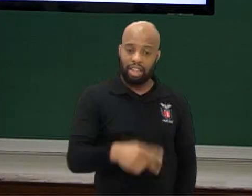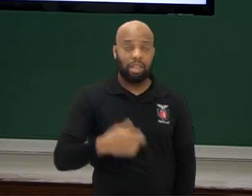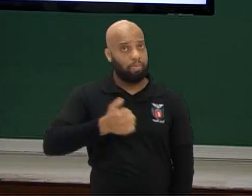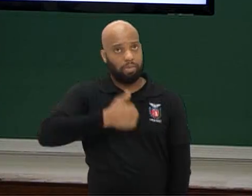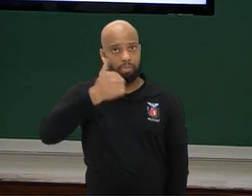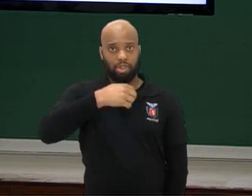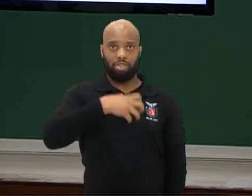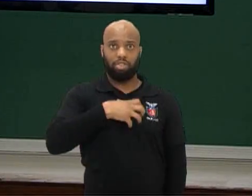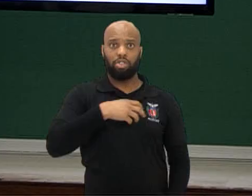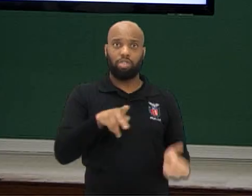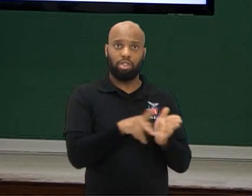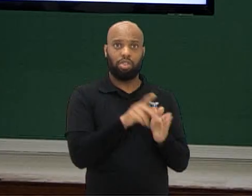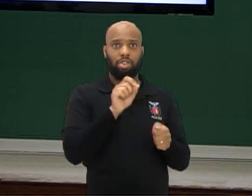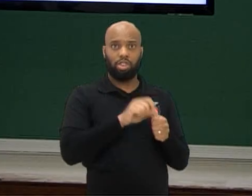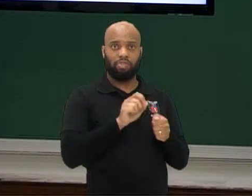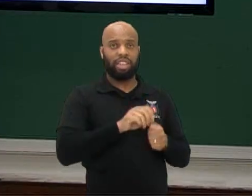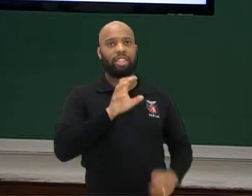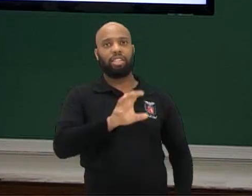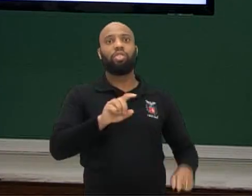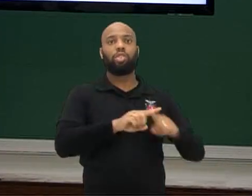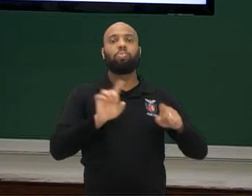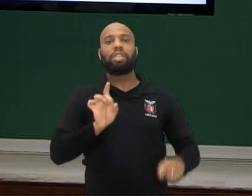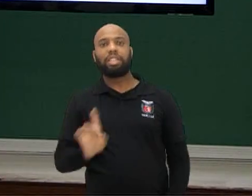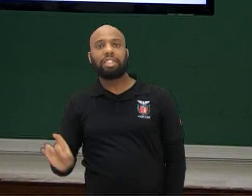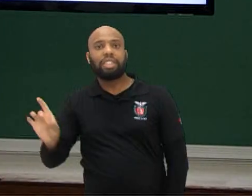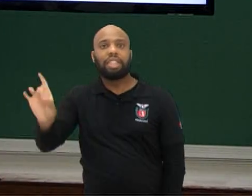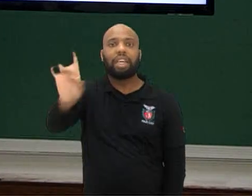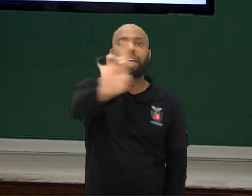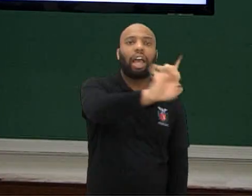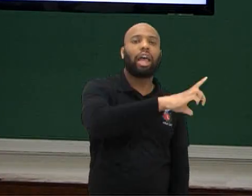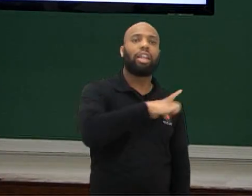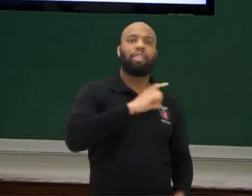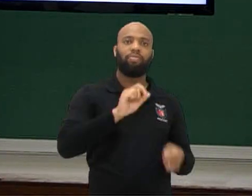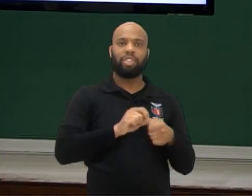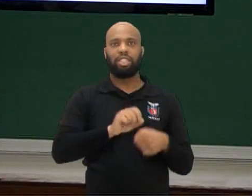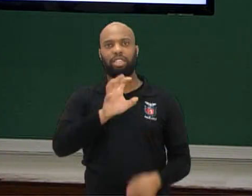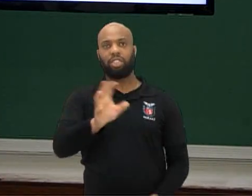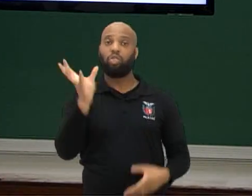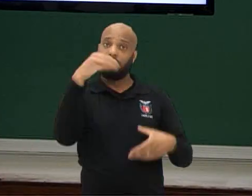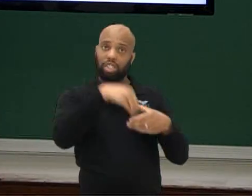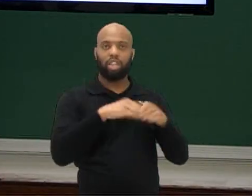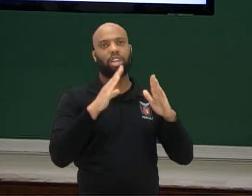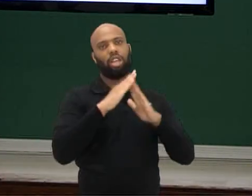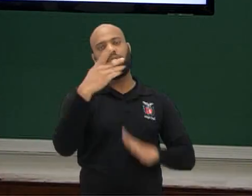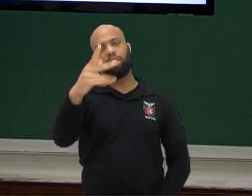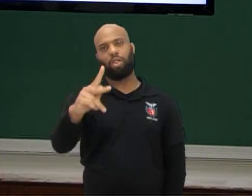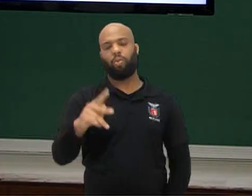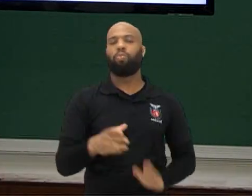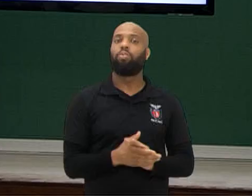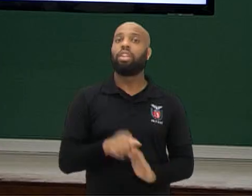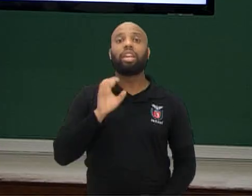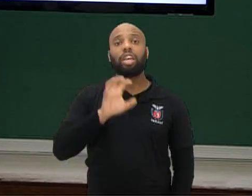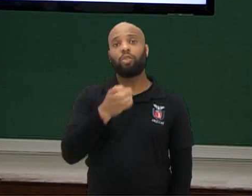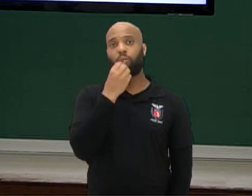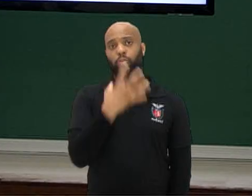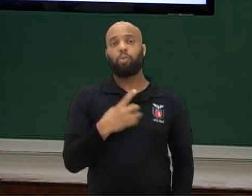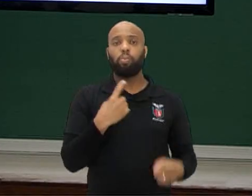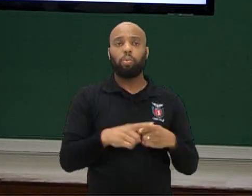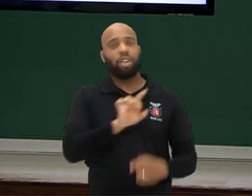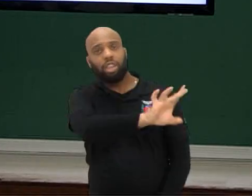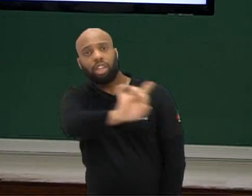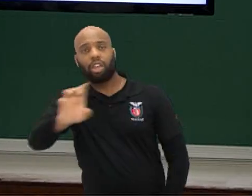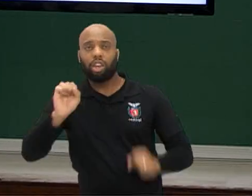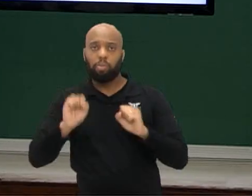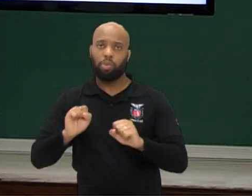lugar na reciclagem. Mas cada um tem que fazer a sua parte dentro de casa. E isso que é bacana, pessoal, porque cada um pode ajudar